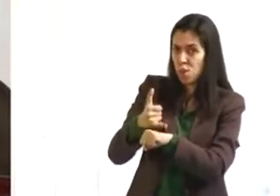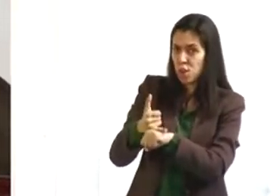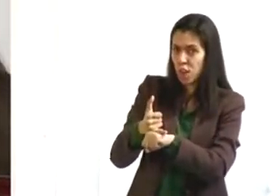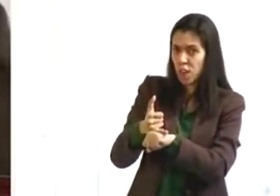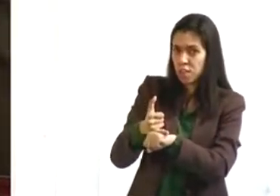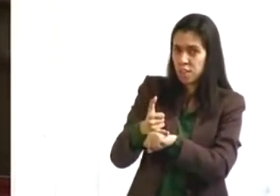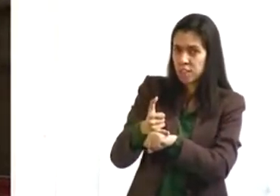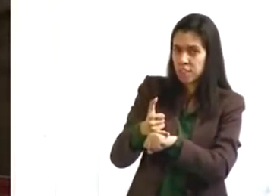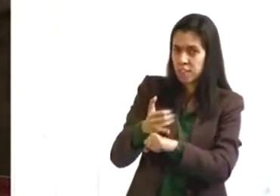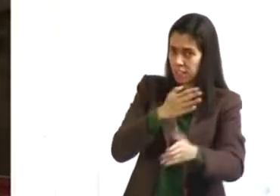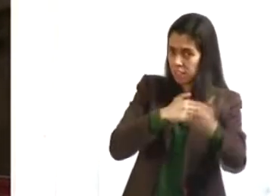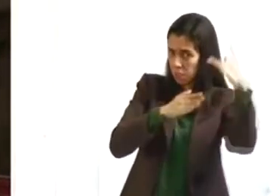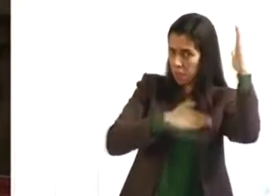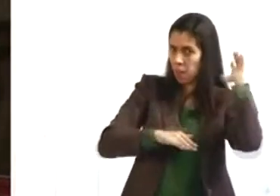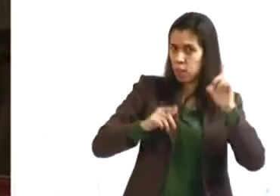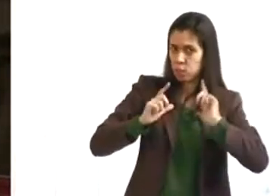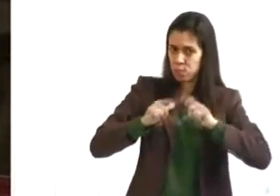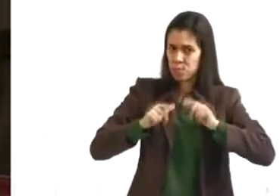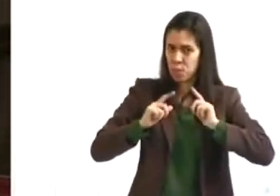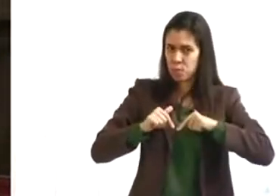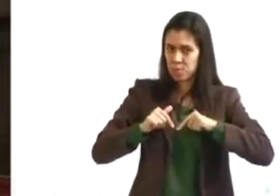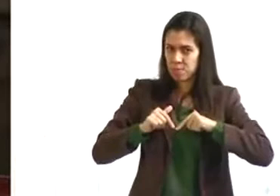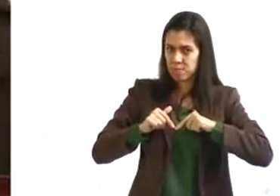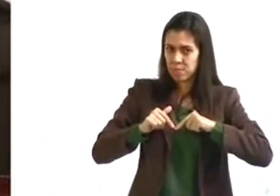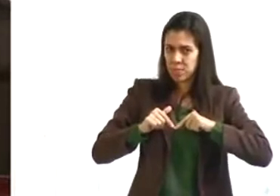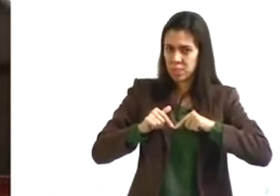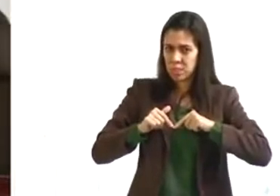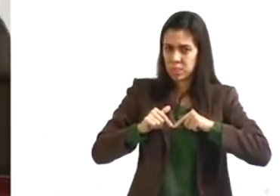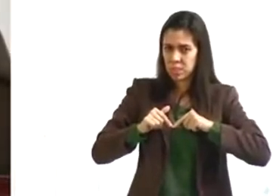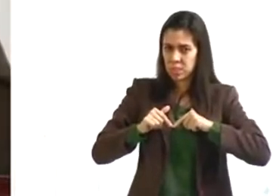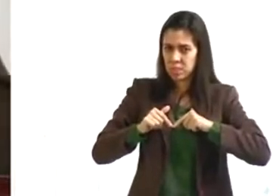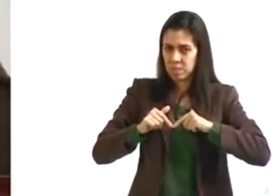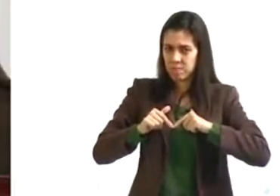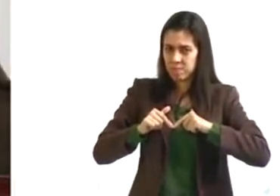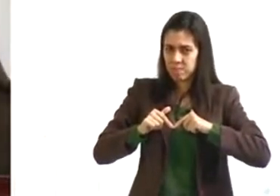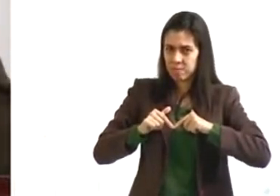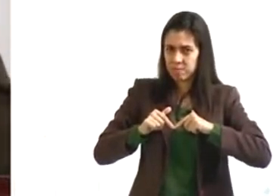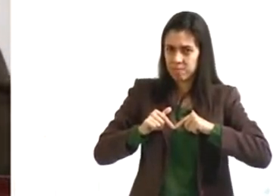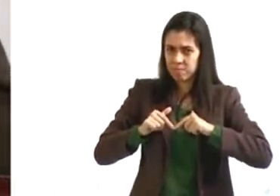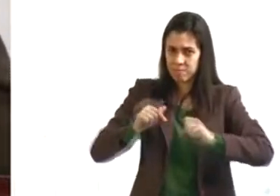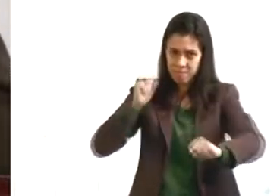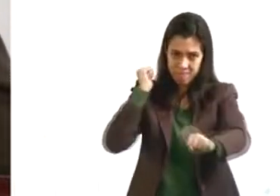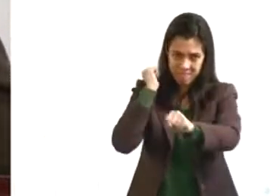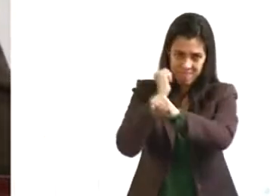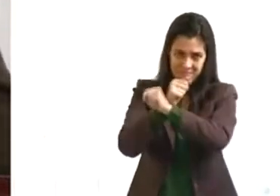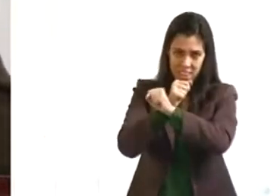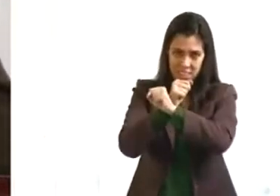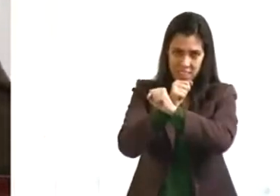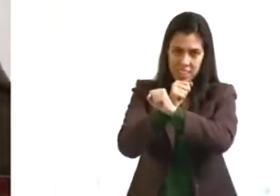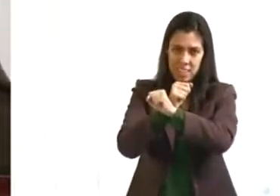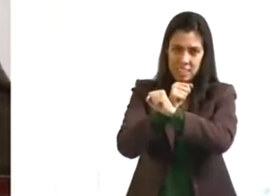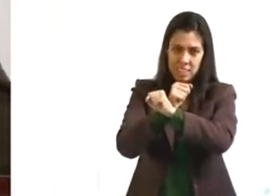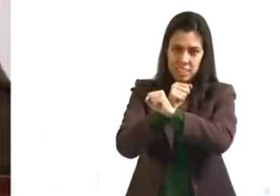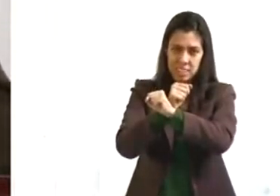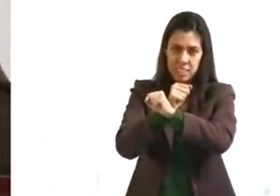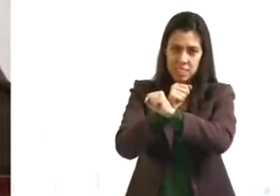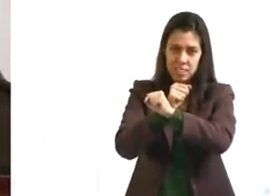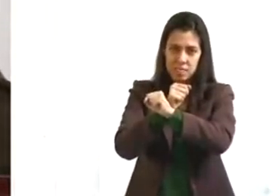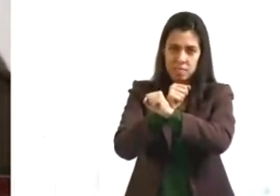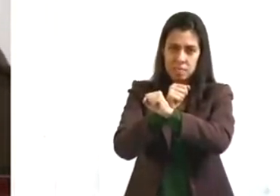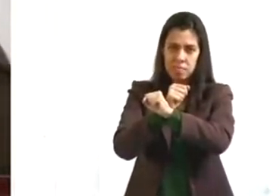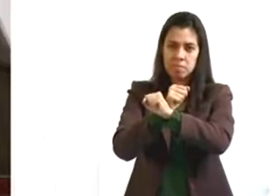as autoridades, serão ameaçados, e eles serão proibidos de pregar o Evangelho. Mas Pedro responde: João, não podemos